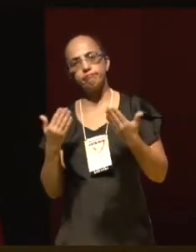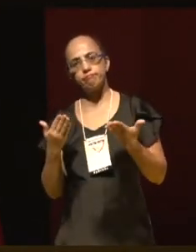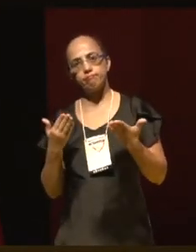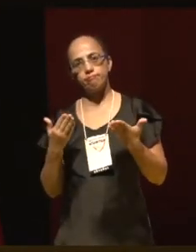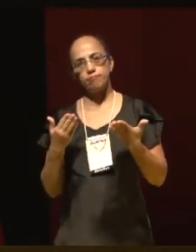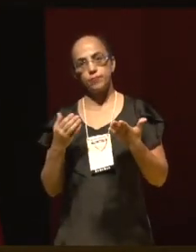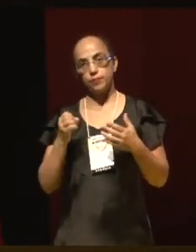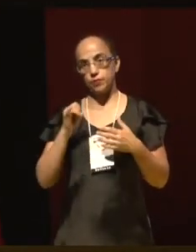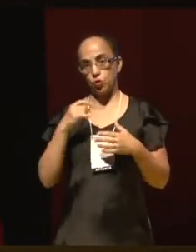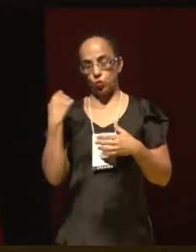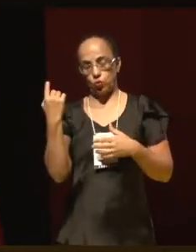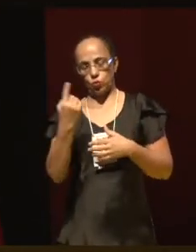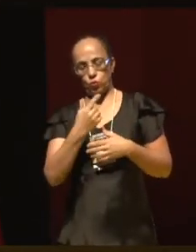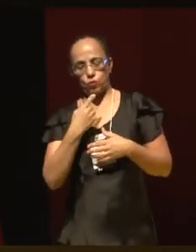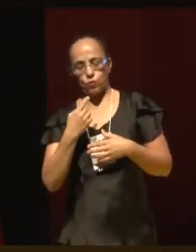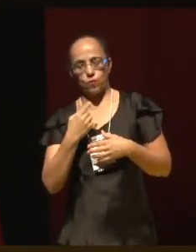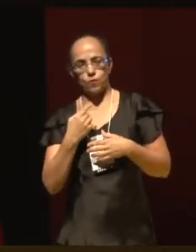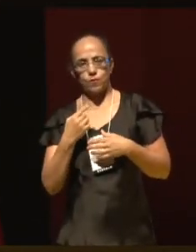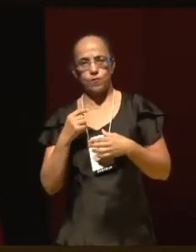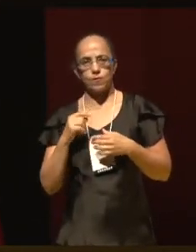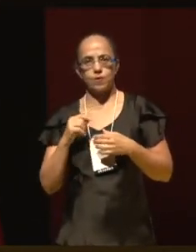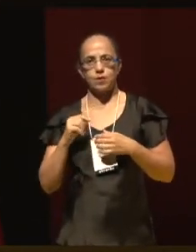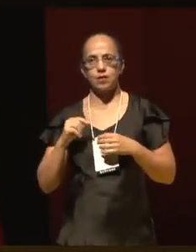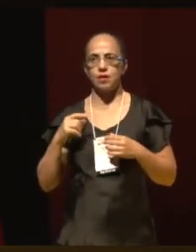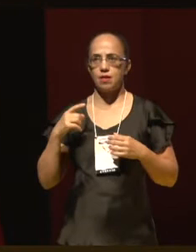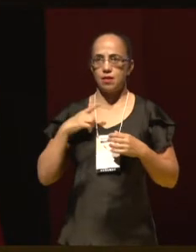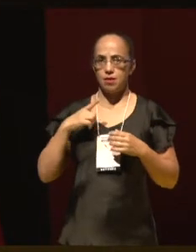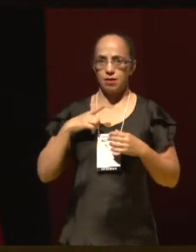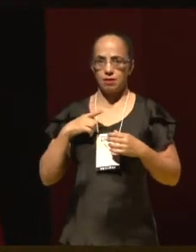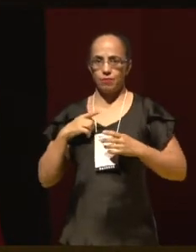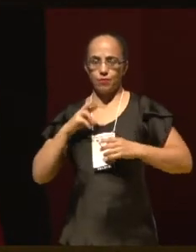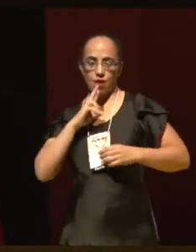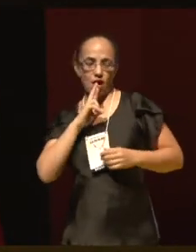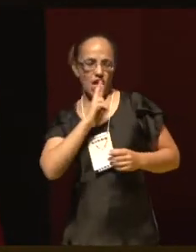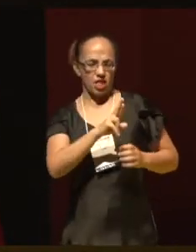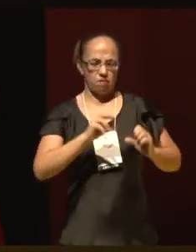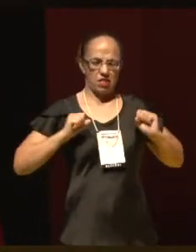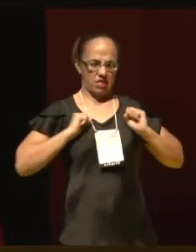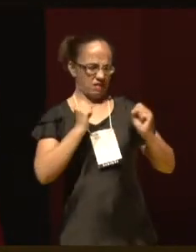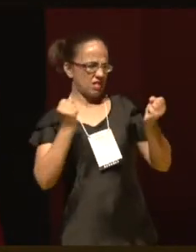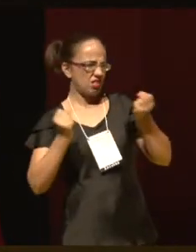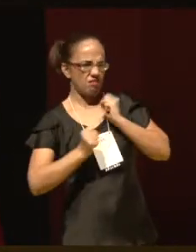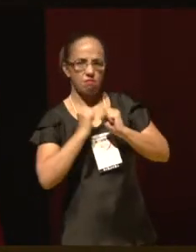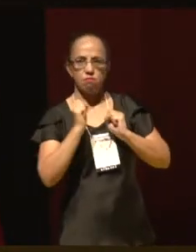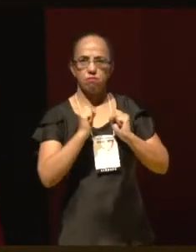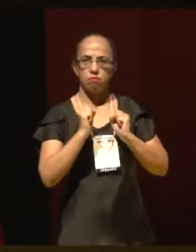quando nós reagimos, estamos trabalhando instintivamente.